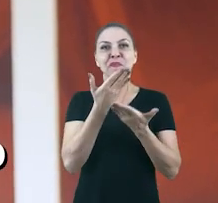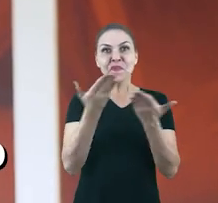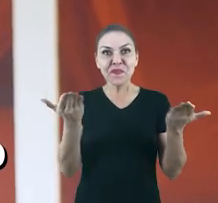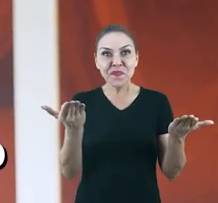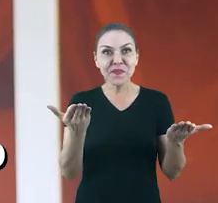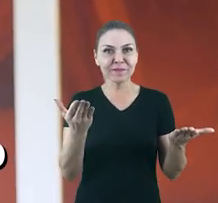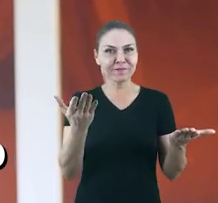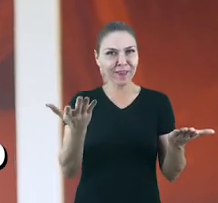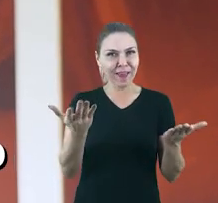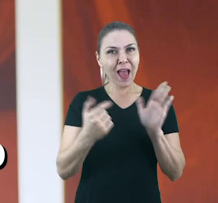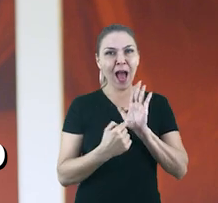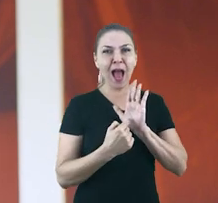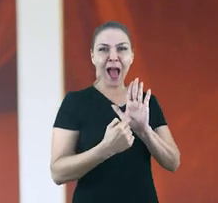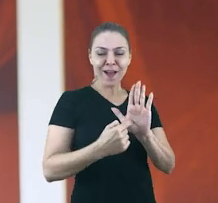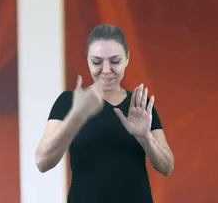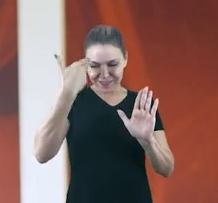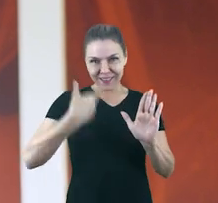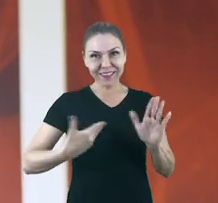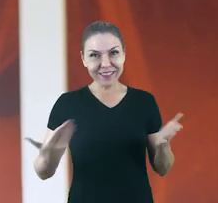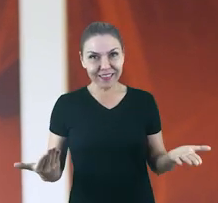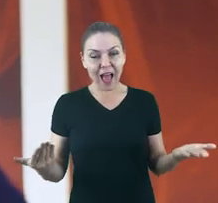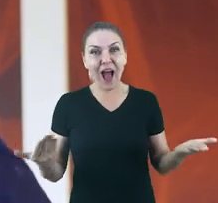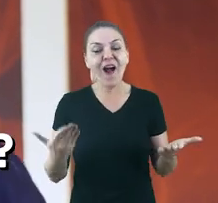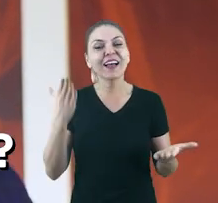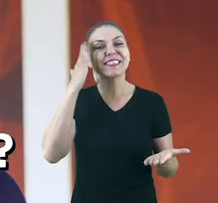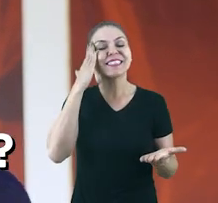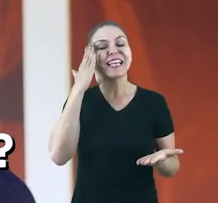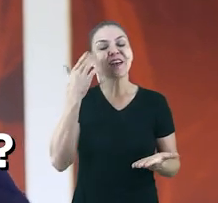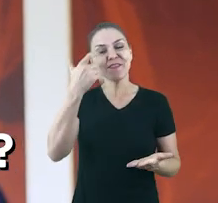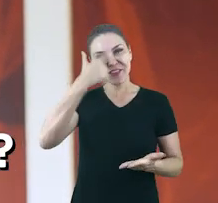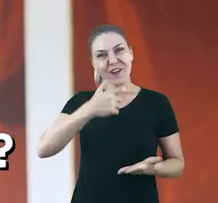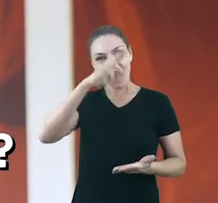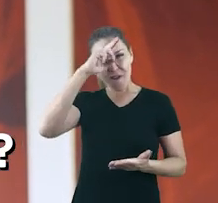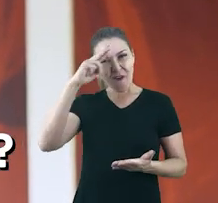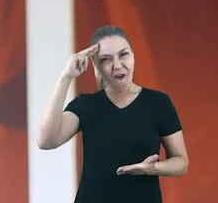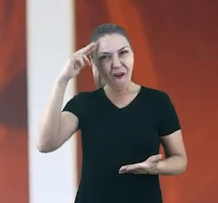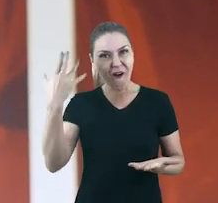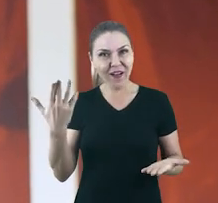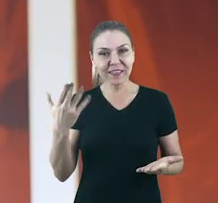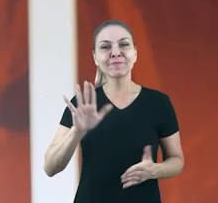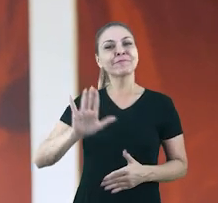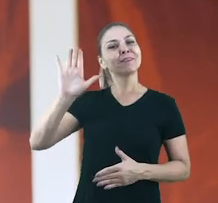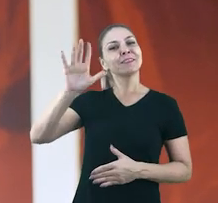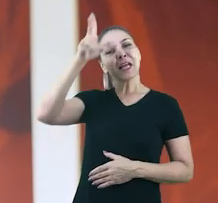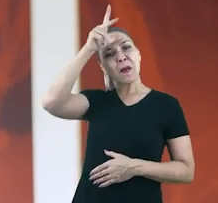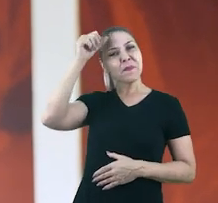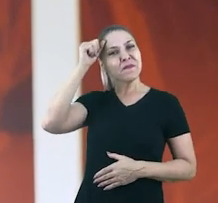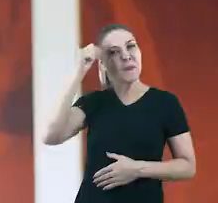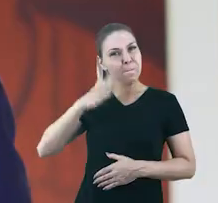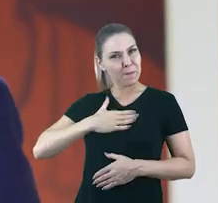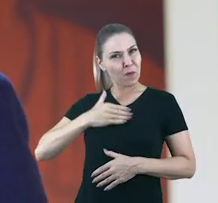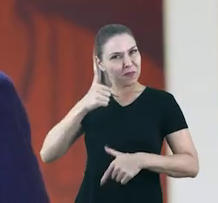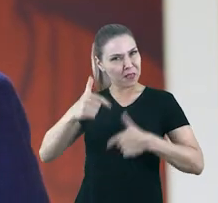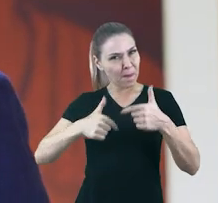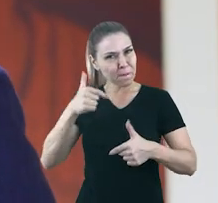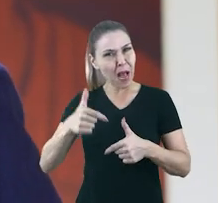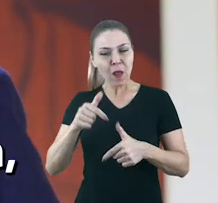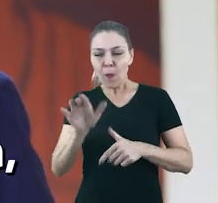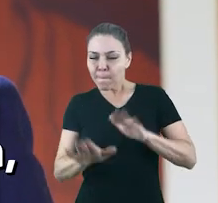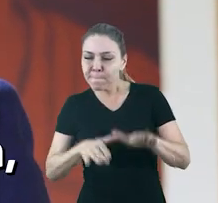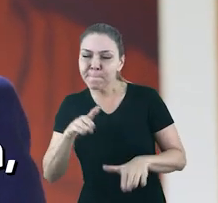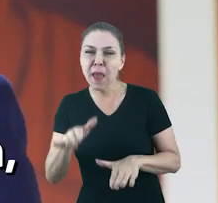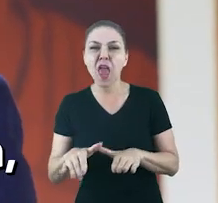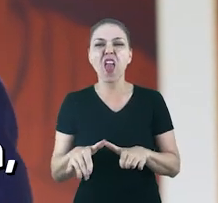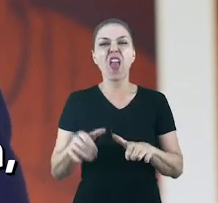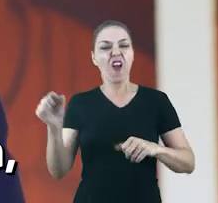a oportunidade que você está me dando de me apresentar. Agora você sabe que eu sou o Roque, né? Candidato a prefeito. Pelo meu trabalho,